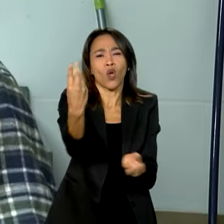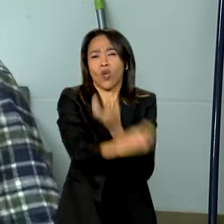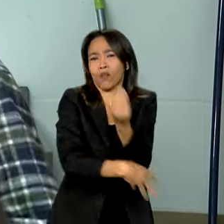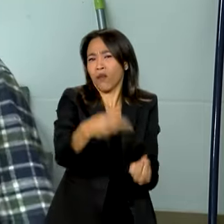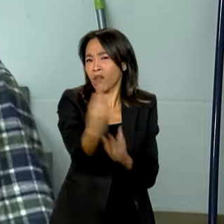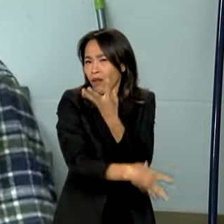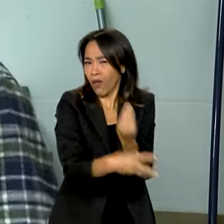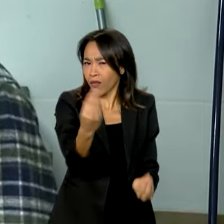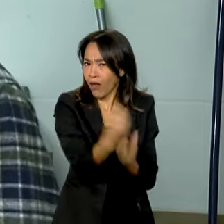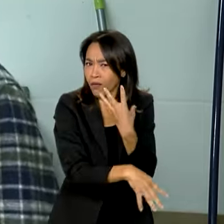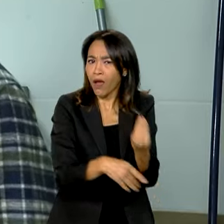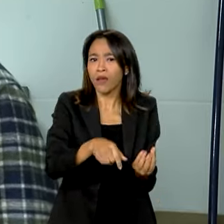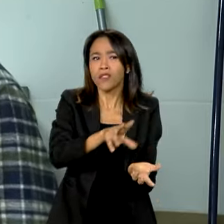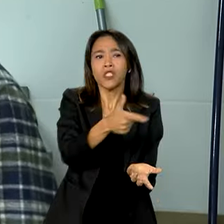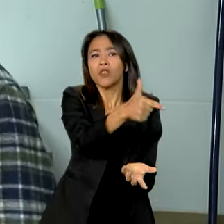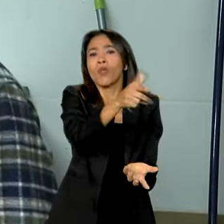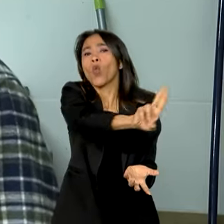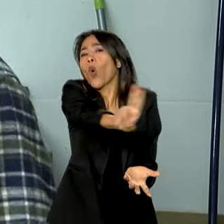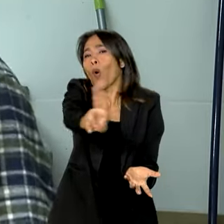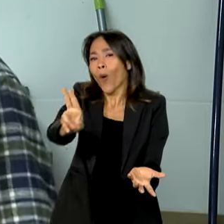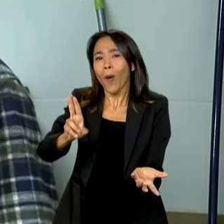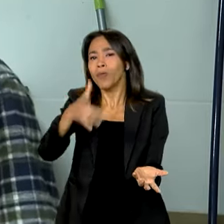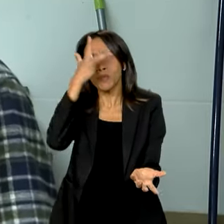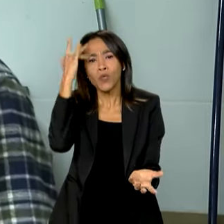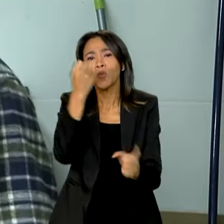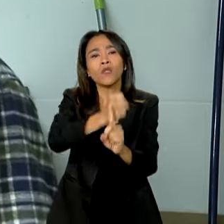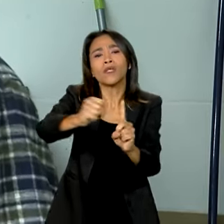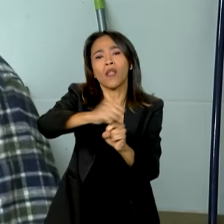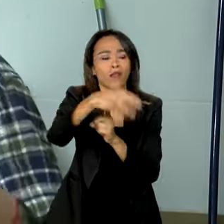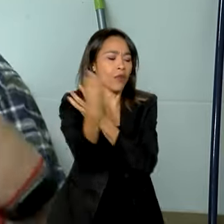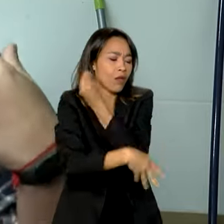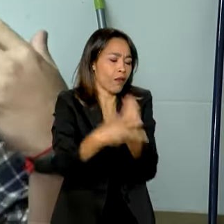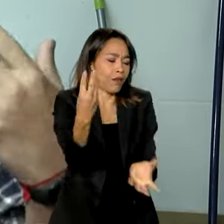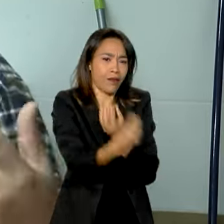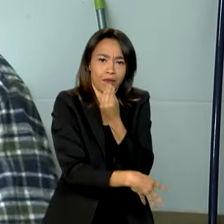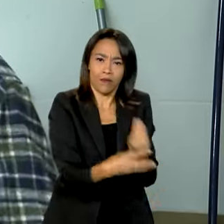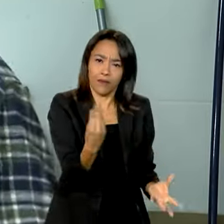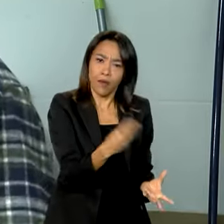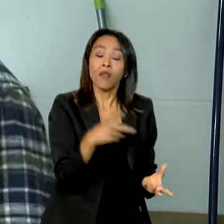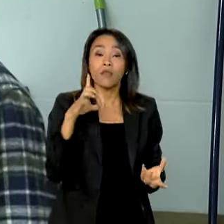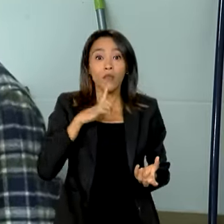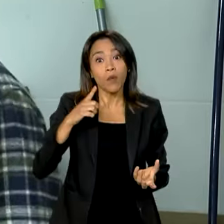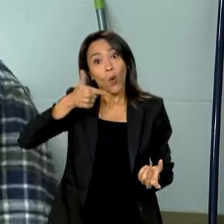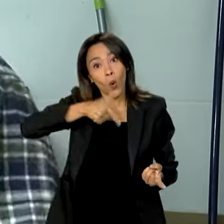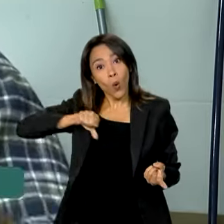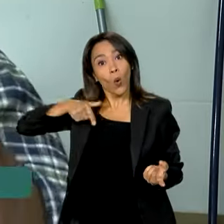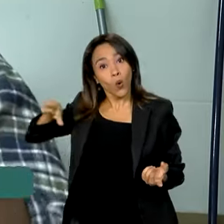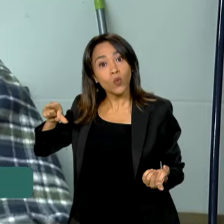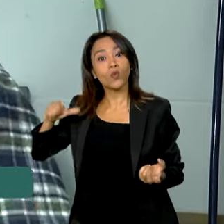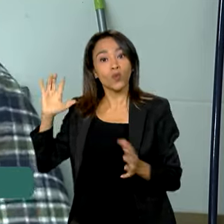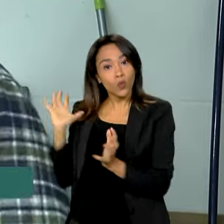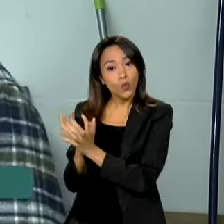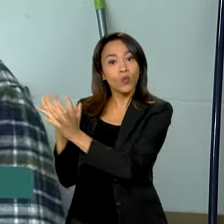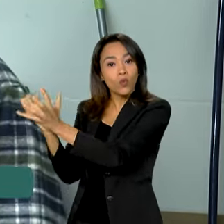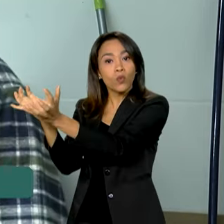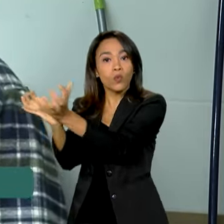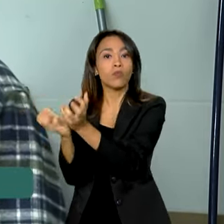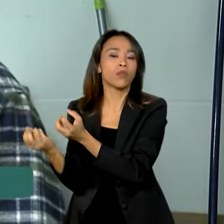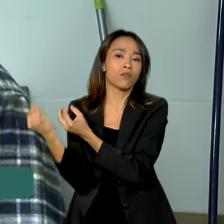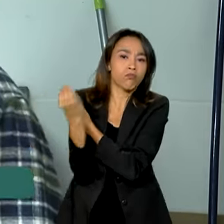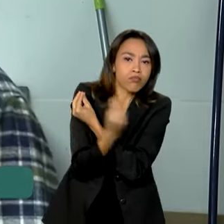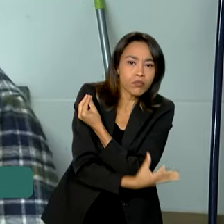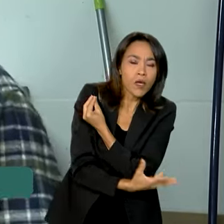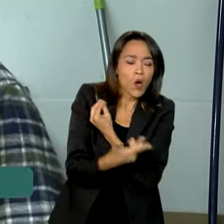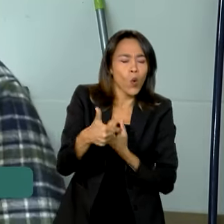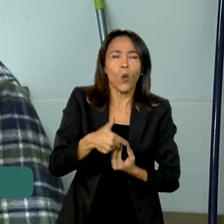aí anônimas, né, da sociedade civil. Além disso, a gente tem recebido, né, de diversas outras redes. Hoje, por exemplo, a gente tem a previsão aqui